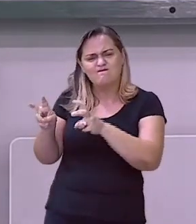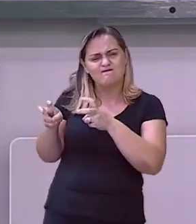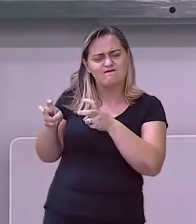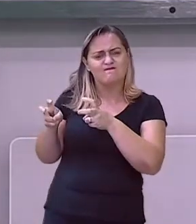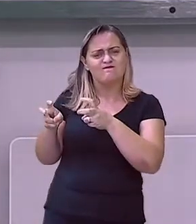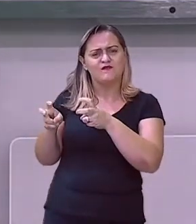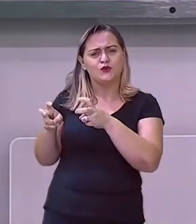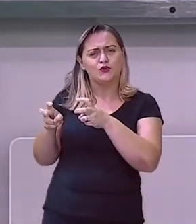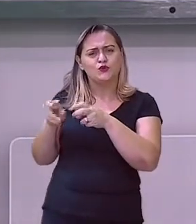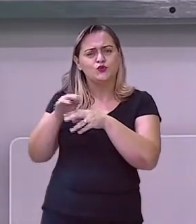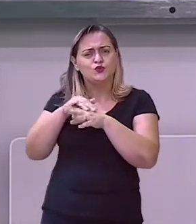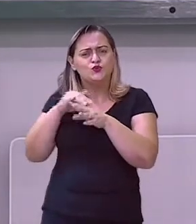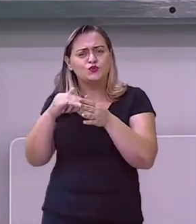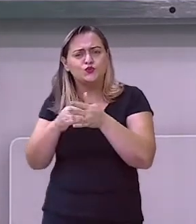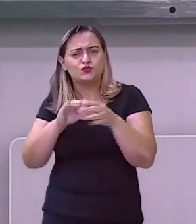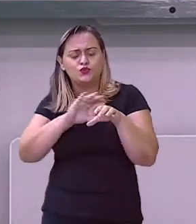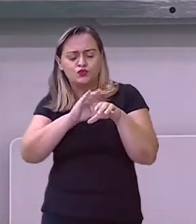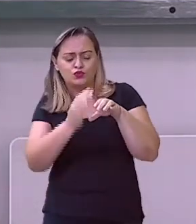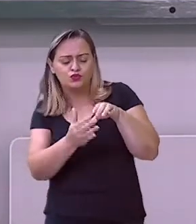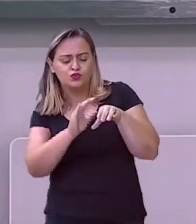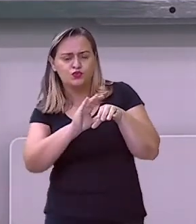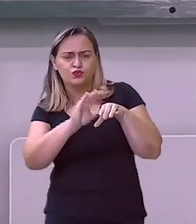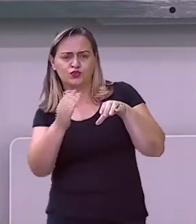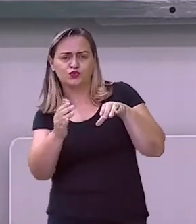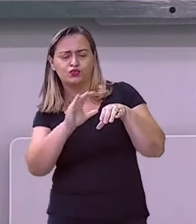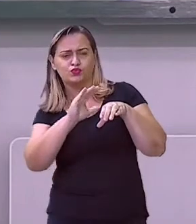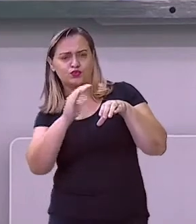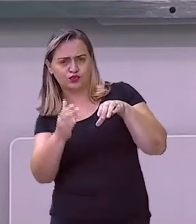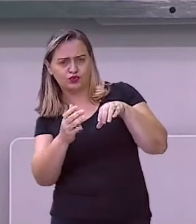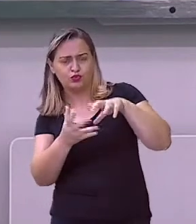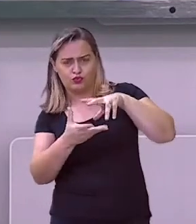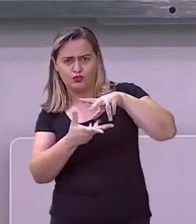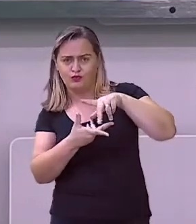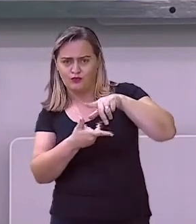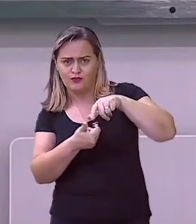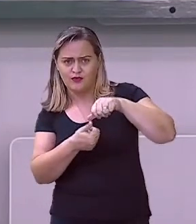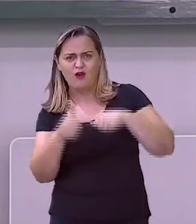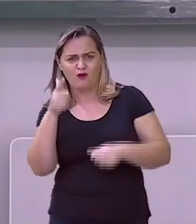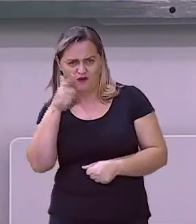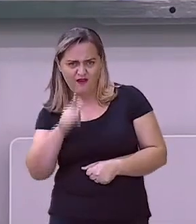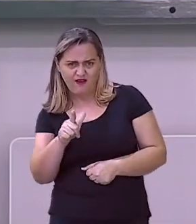as esferas externas do planeta Terra?